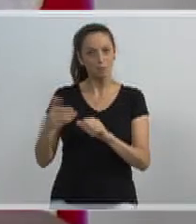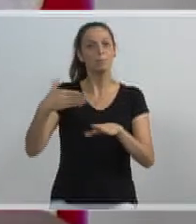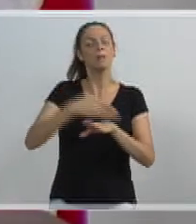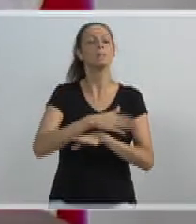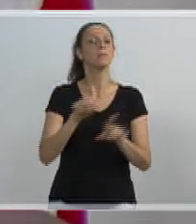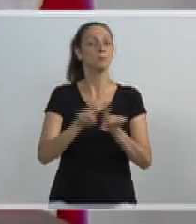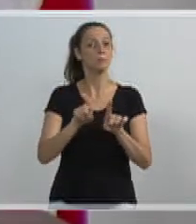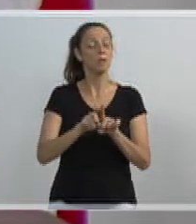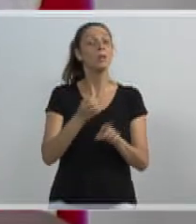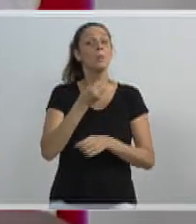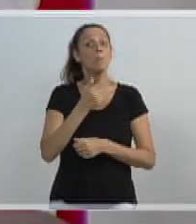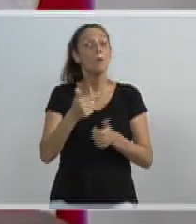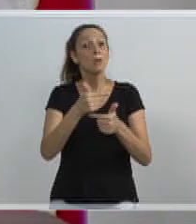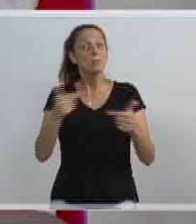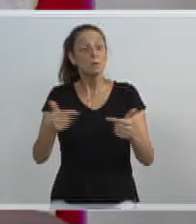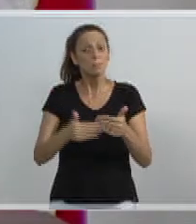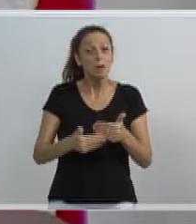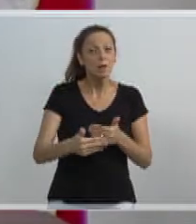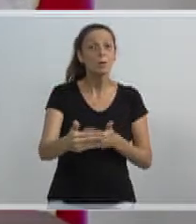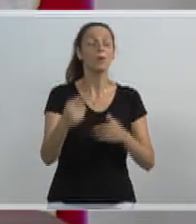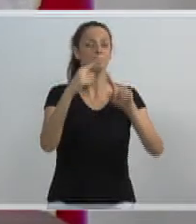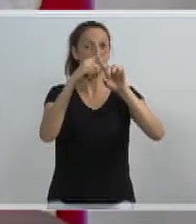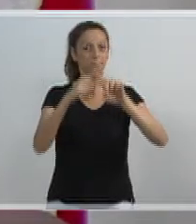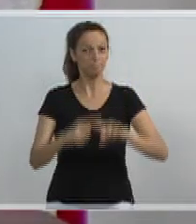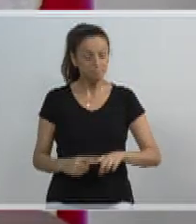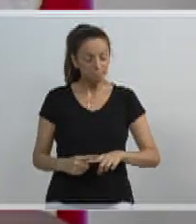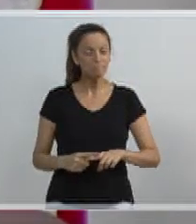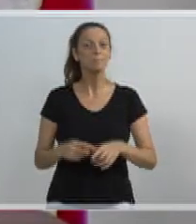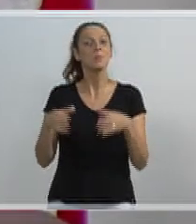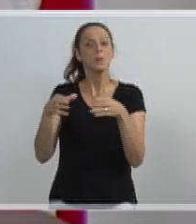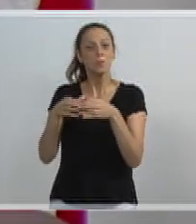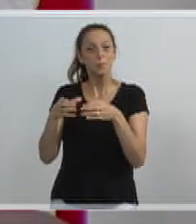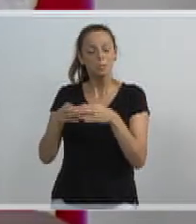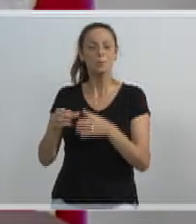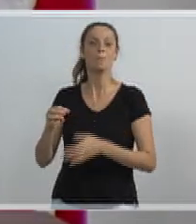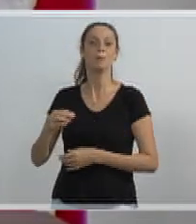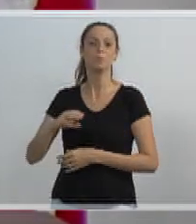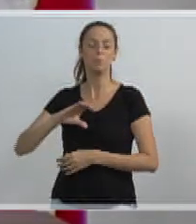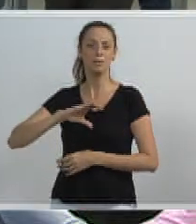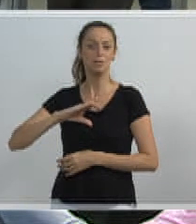vamos desejar sorte ao Metropolitano domingo contra o Avaí. Serei isso nessa tarde. Muito boa tarde a todos.